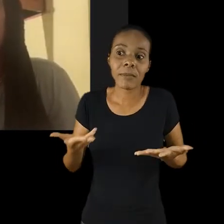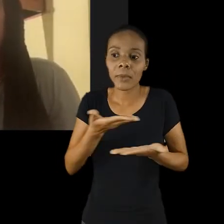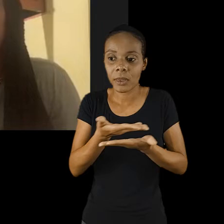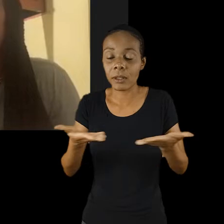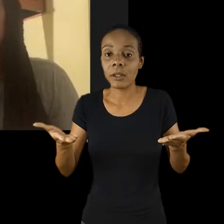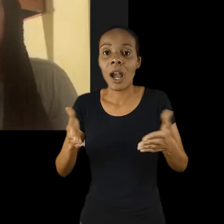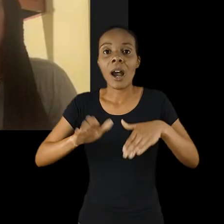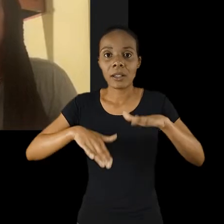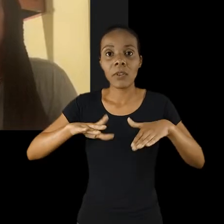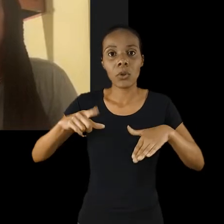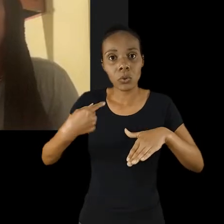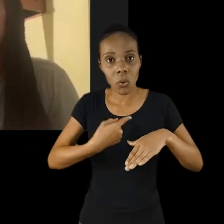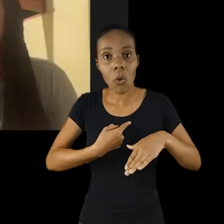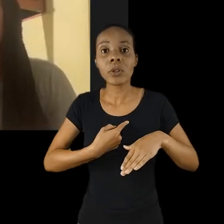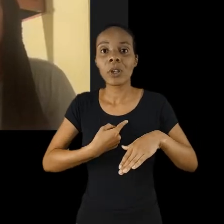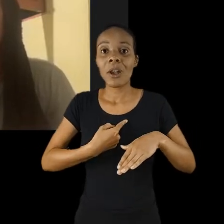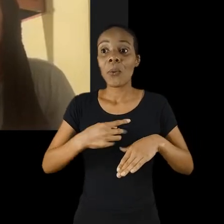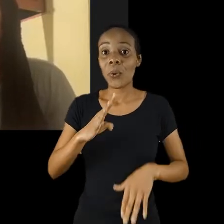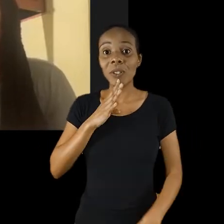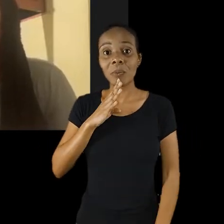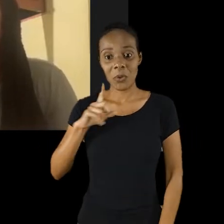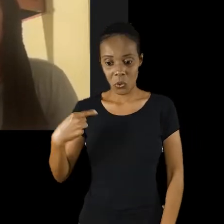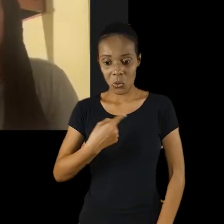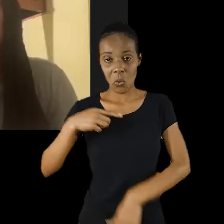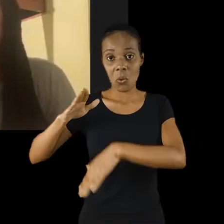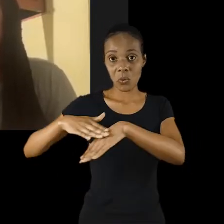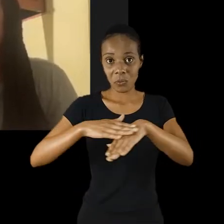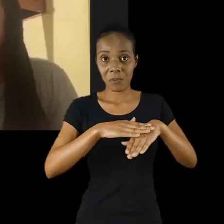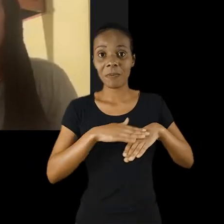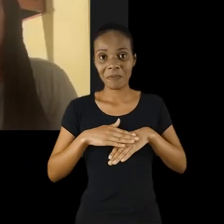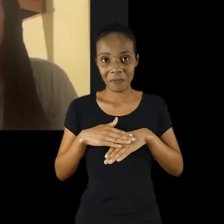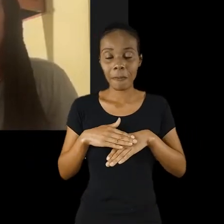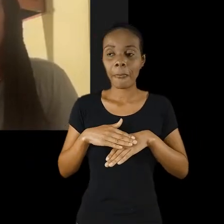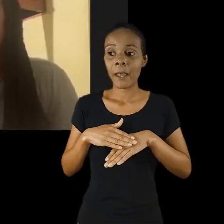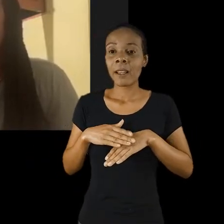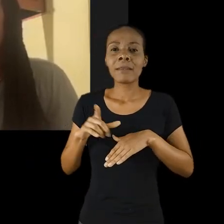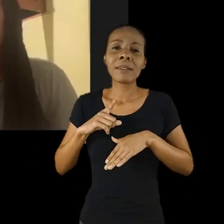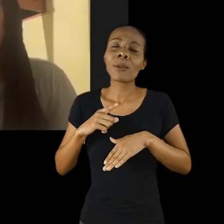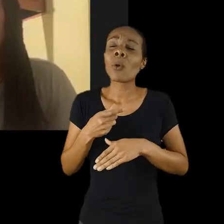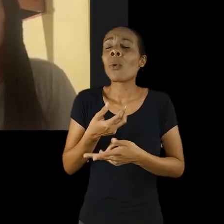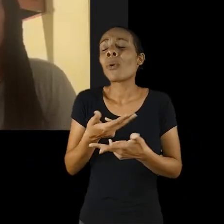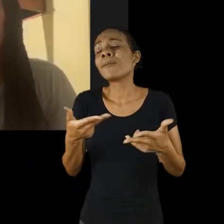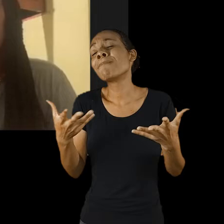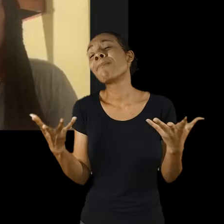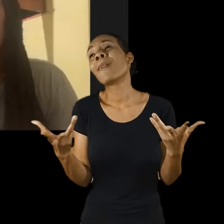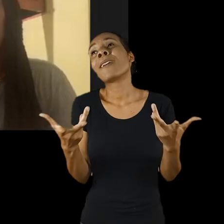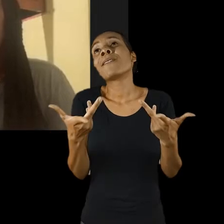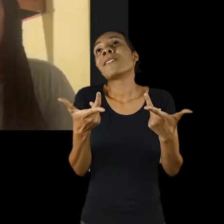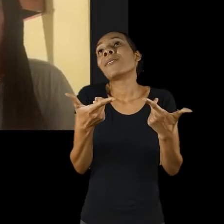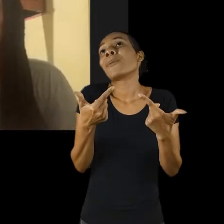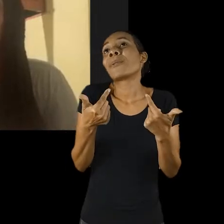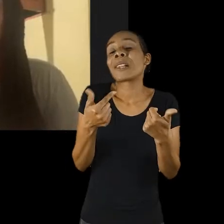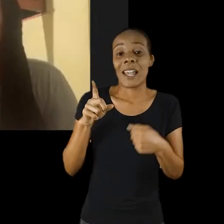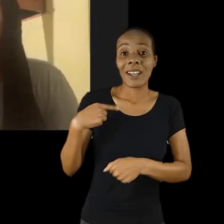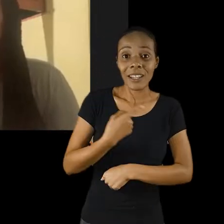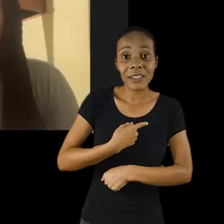está nesse conhecimento da gente, assim, tem as coisas maravilhosas que a gente descobre de nós,